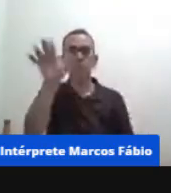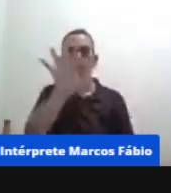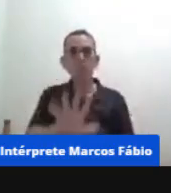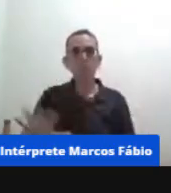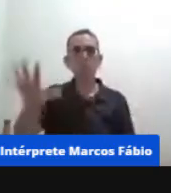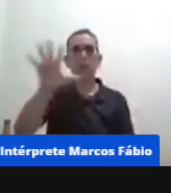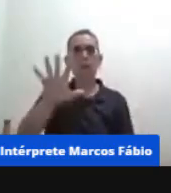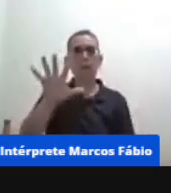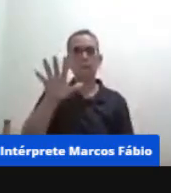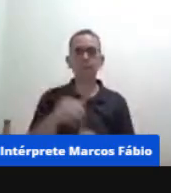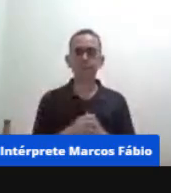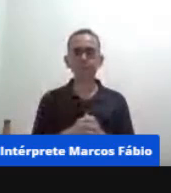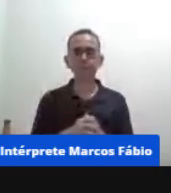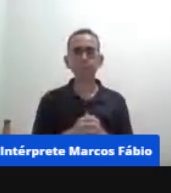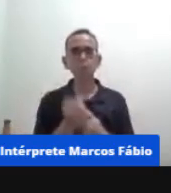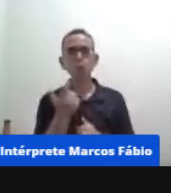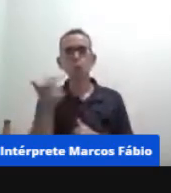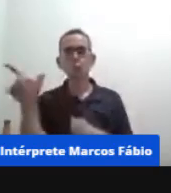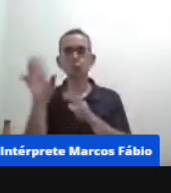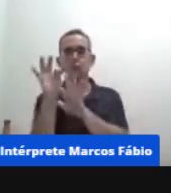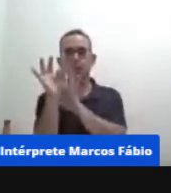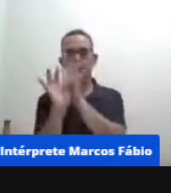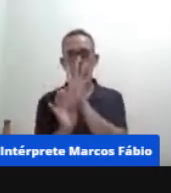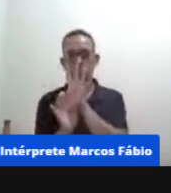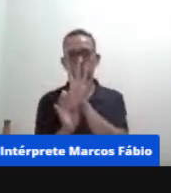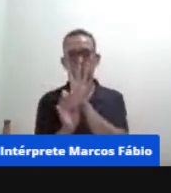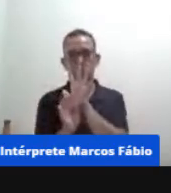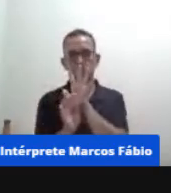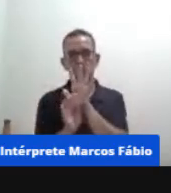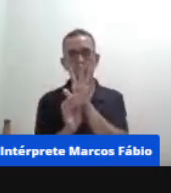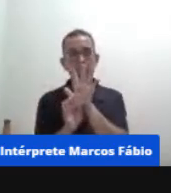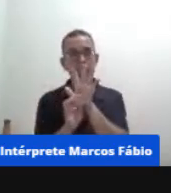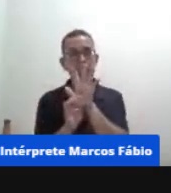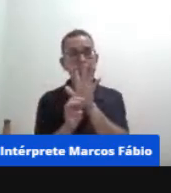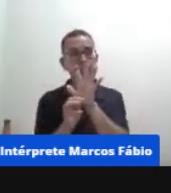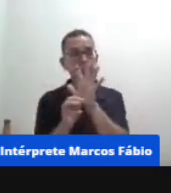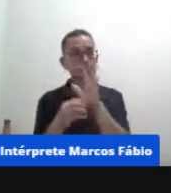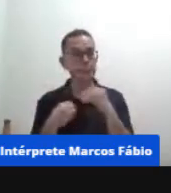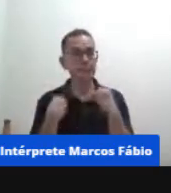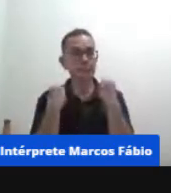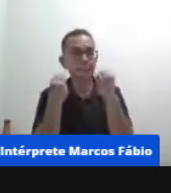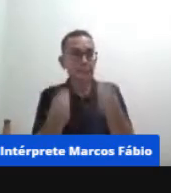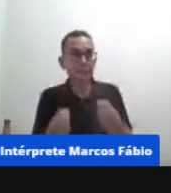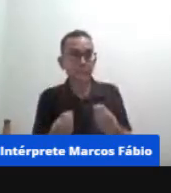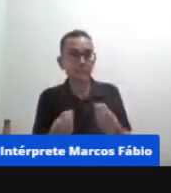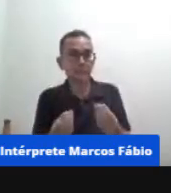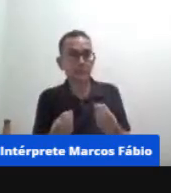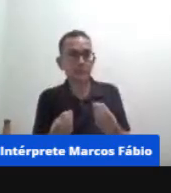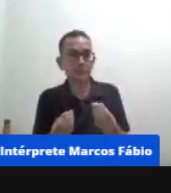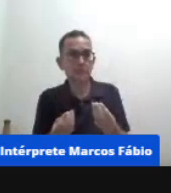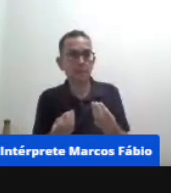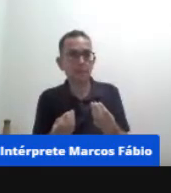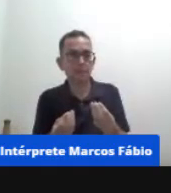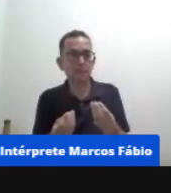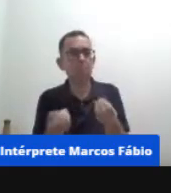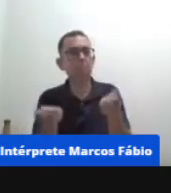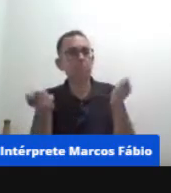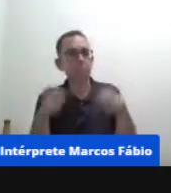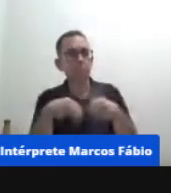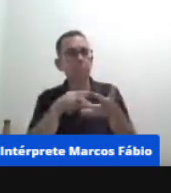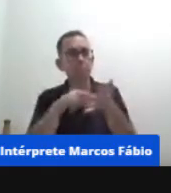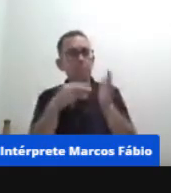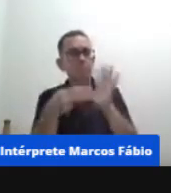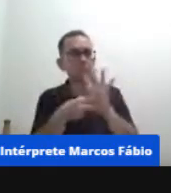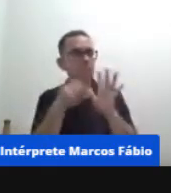vão ver que a gente trouxe questões bem significativas. Então, a cada passo